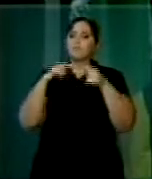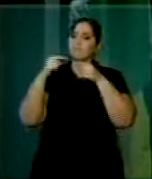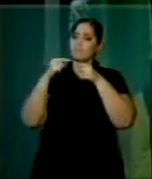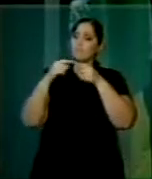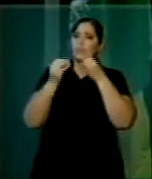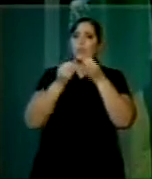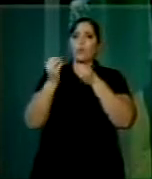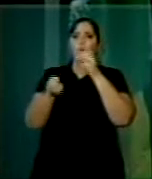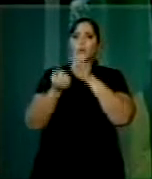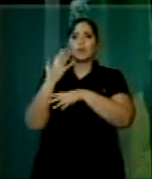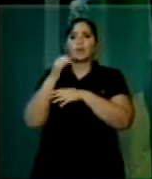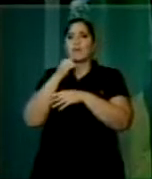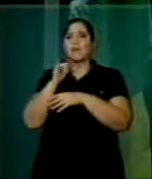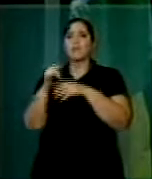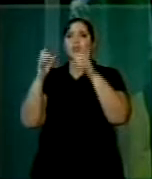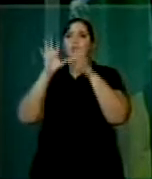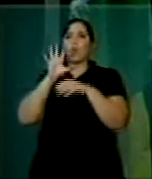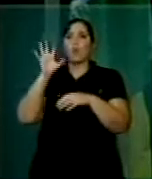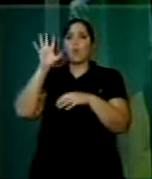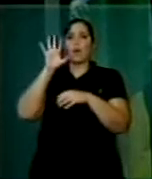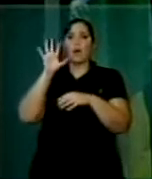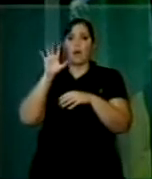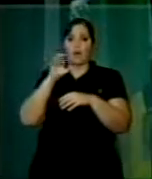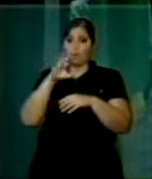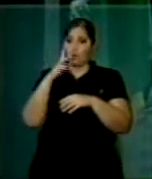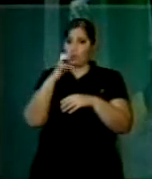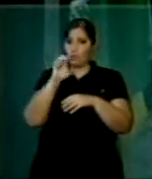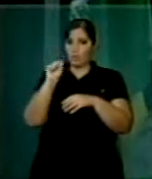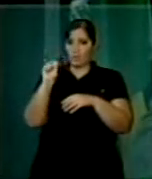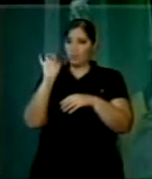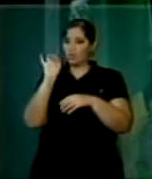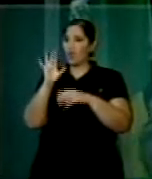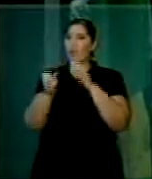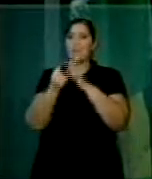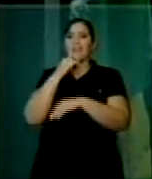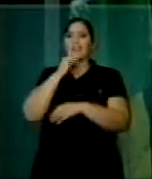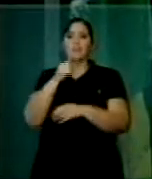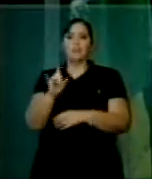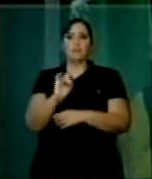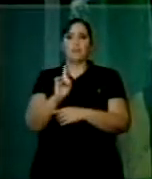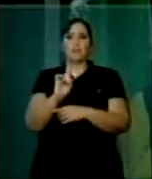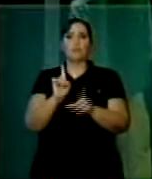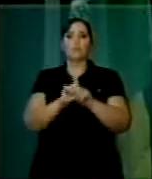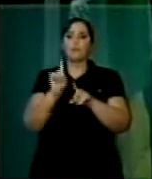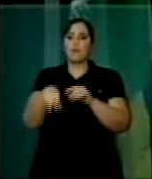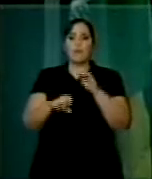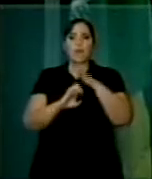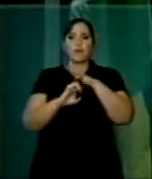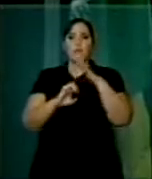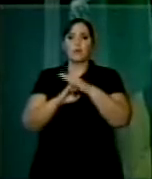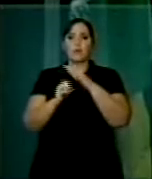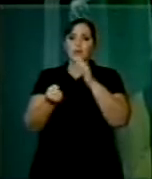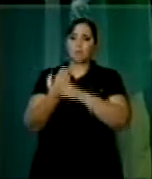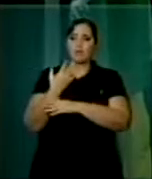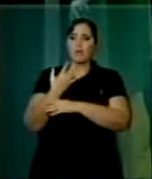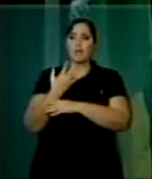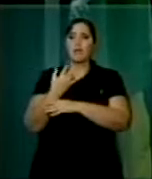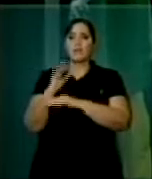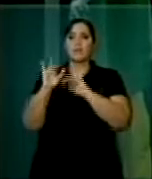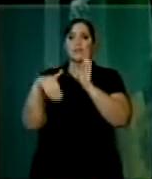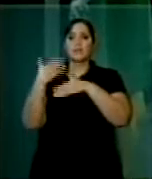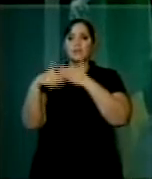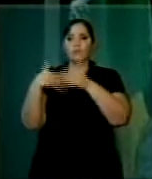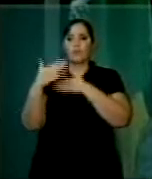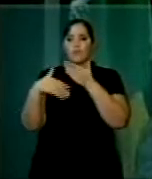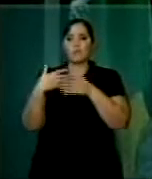geração de energia para aquela região, que a Chesf não é apenas uma geradora de energia, é uma empresa geradora de desenvolvimento